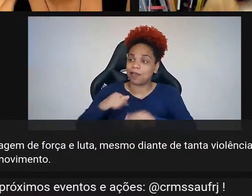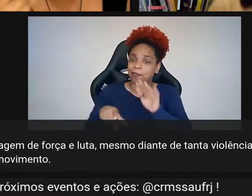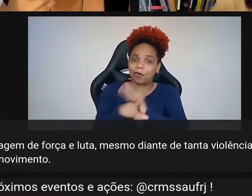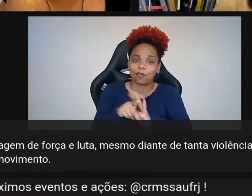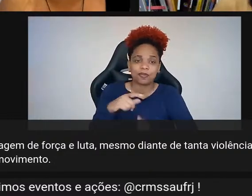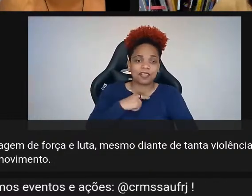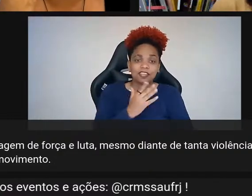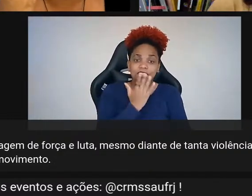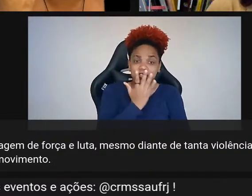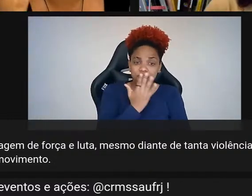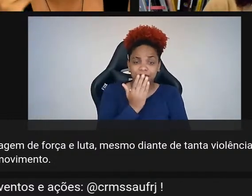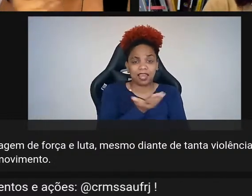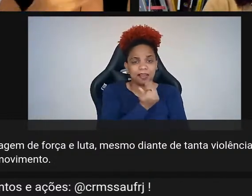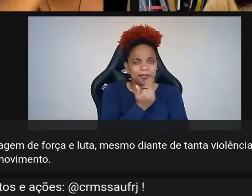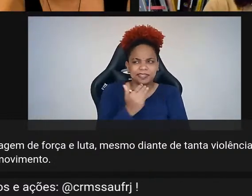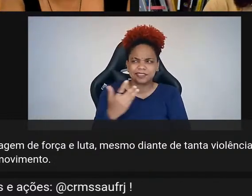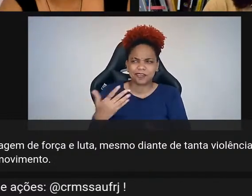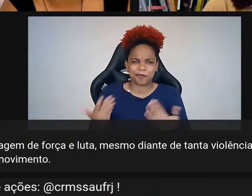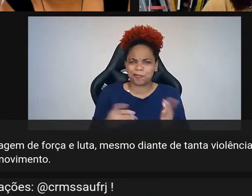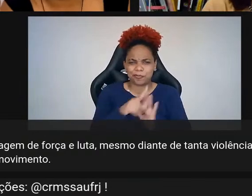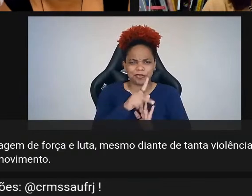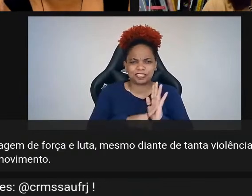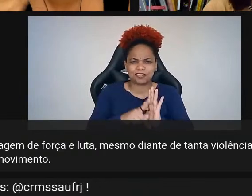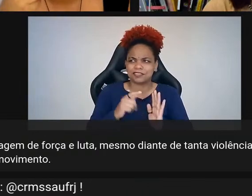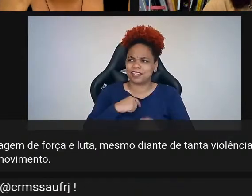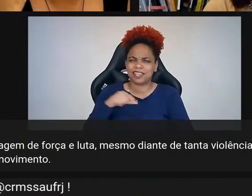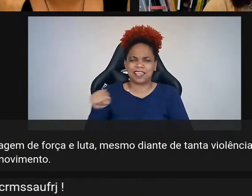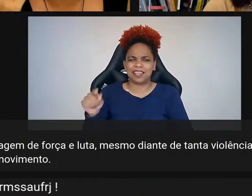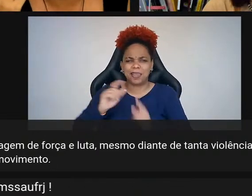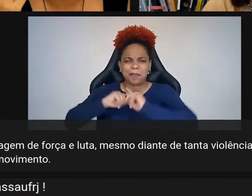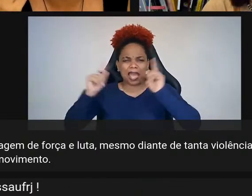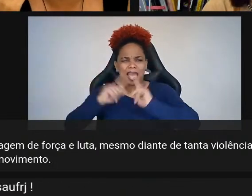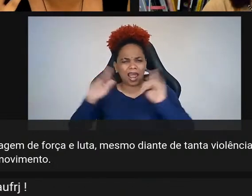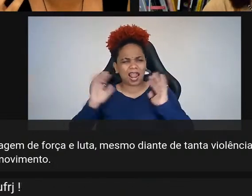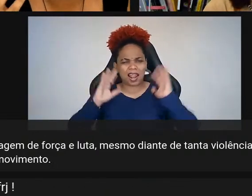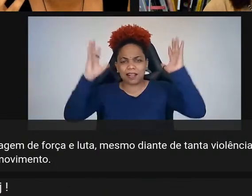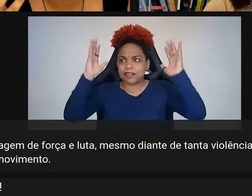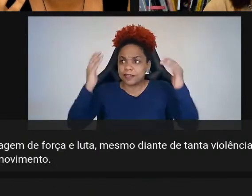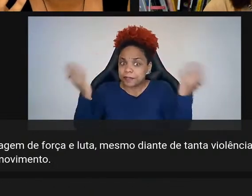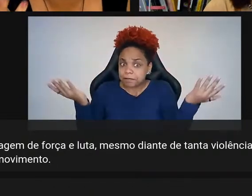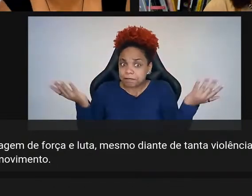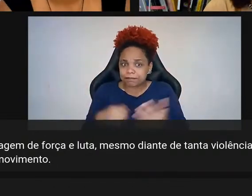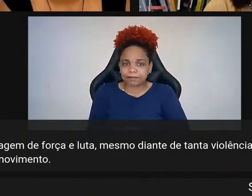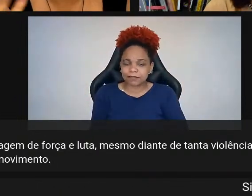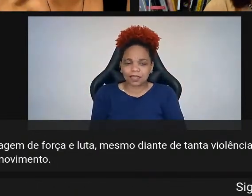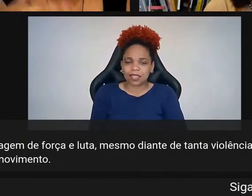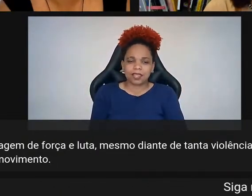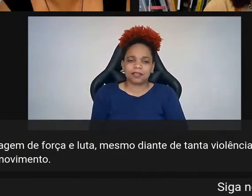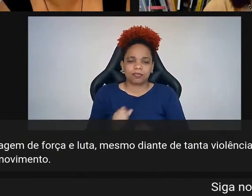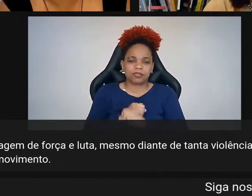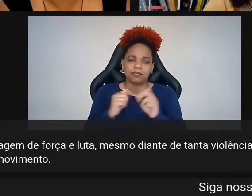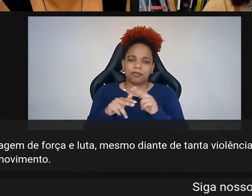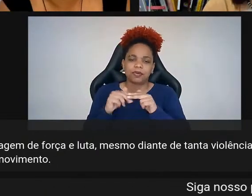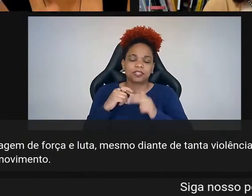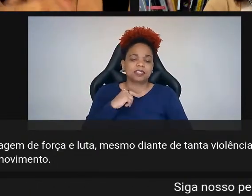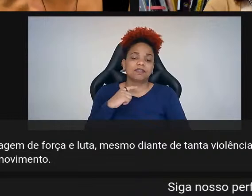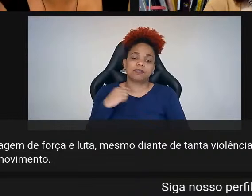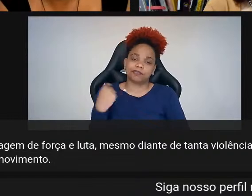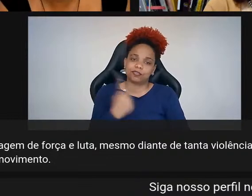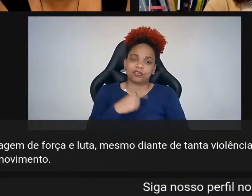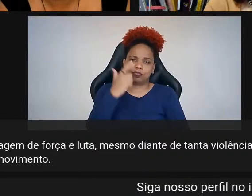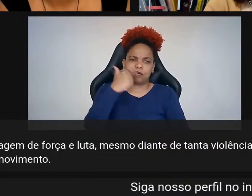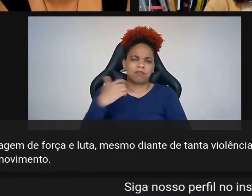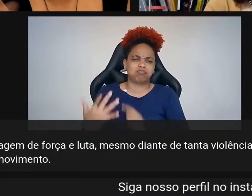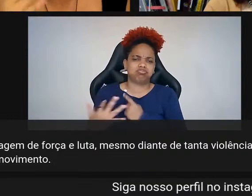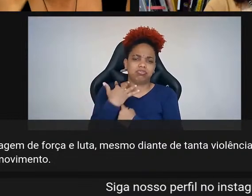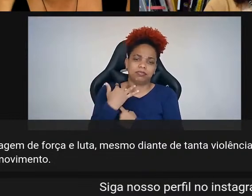lei. Para vocês terem uma ideia do terror ideológico que é feito acerca dos nossos corpos. E a gente também vê isso com as